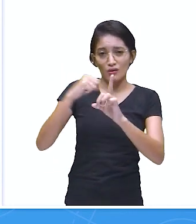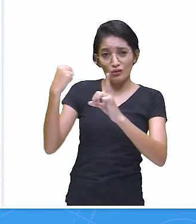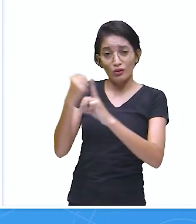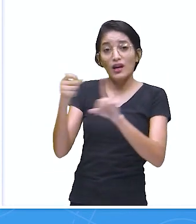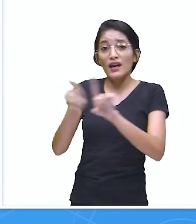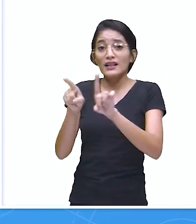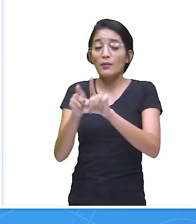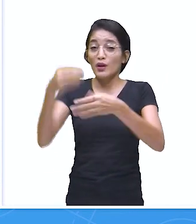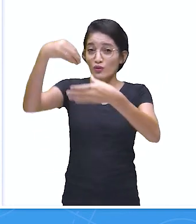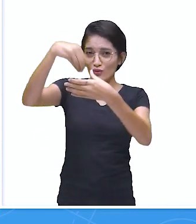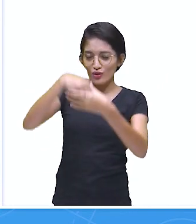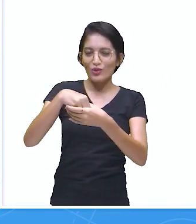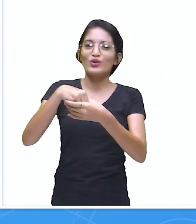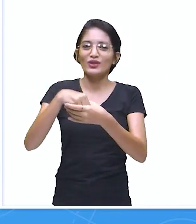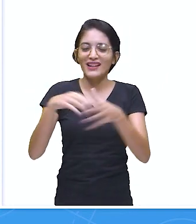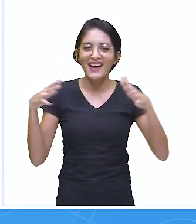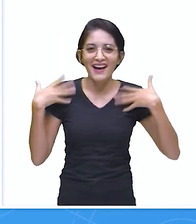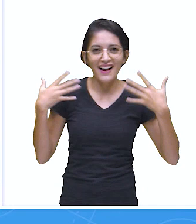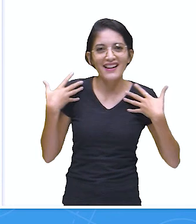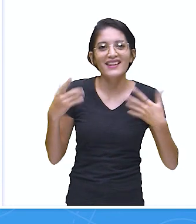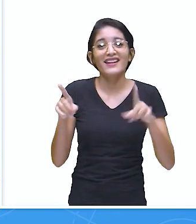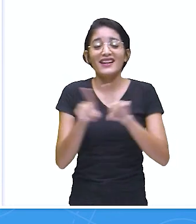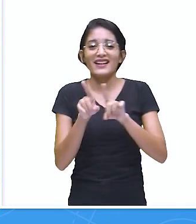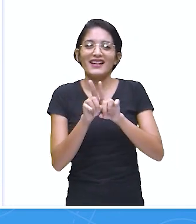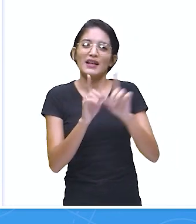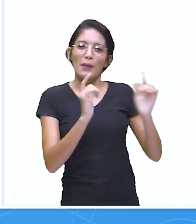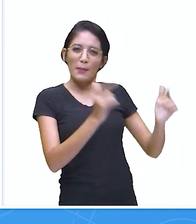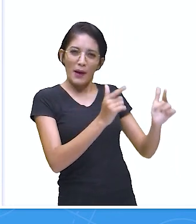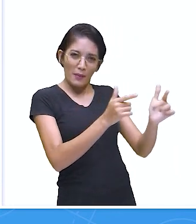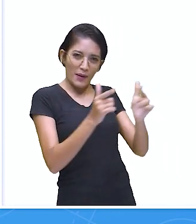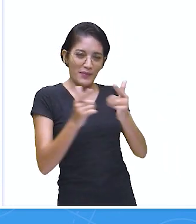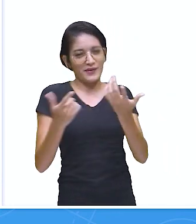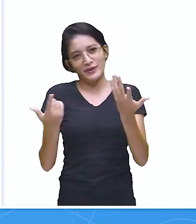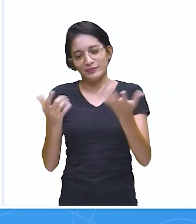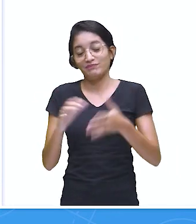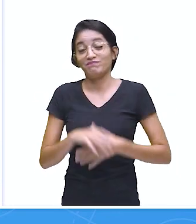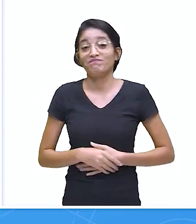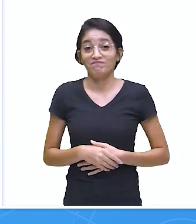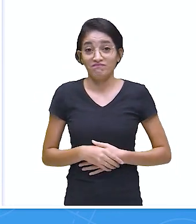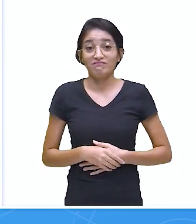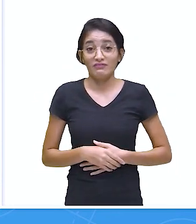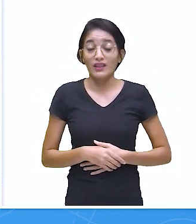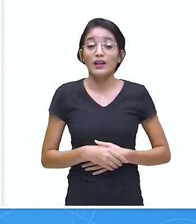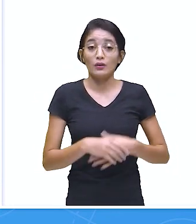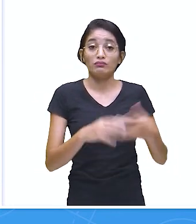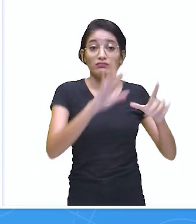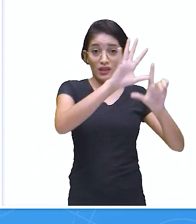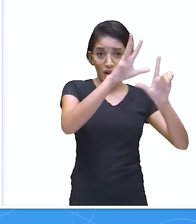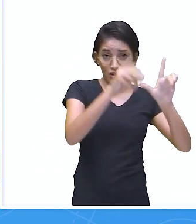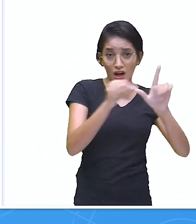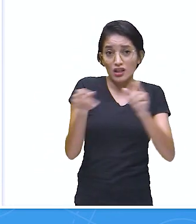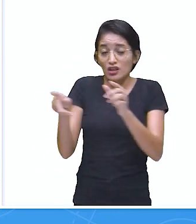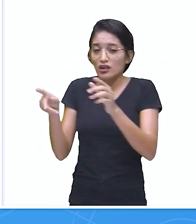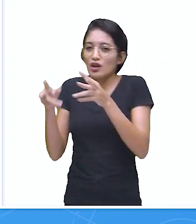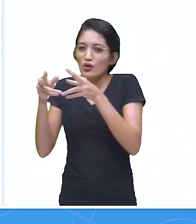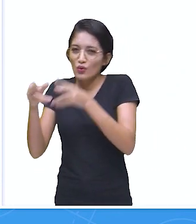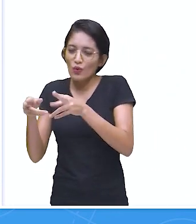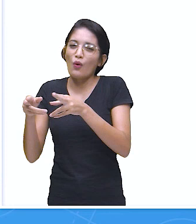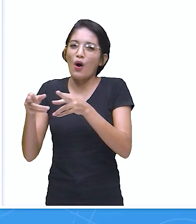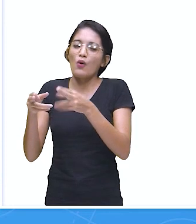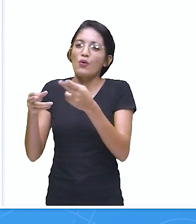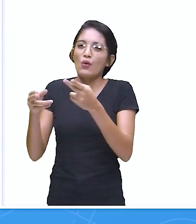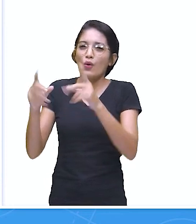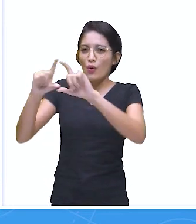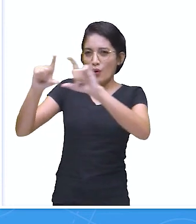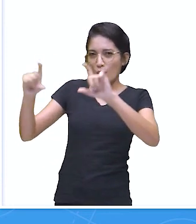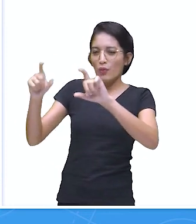humor e ironia. Então, a charge, assim como o Cartoon, ela vai trazer ali,